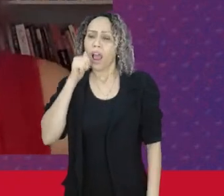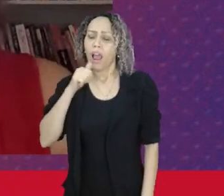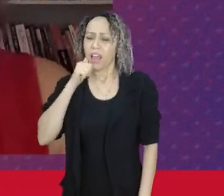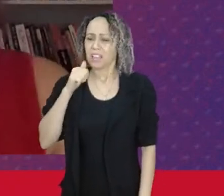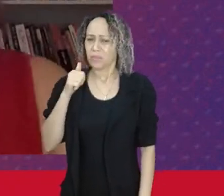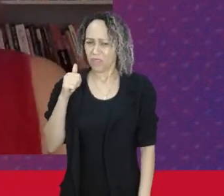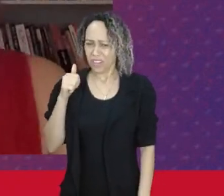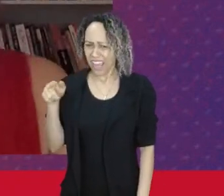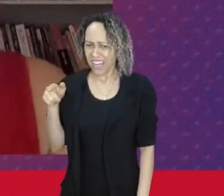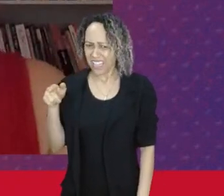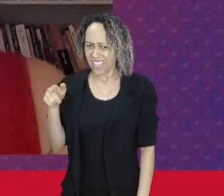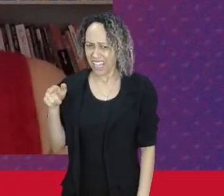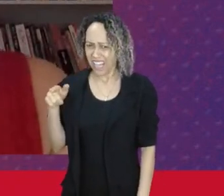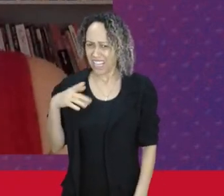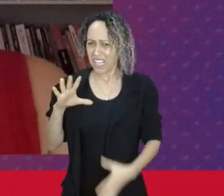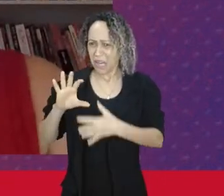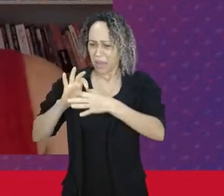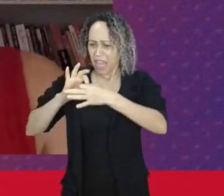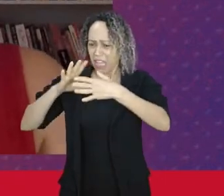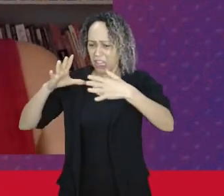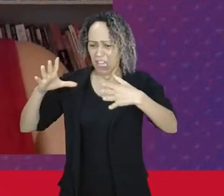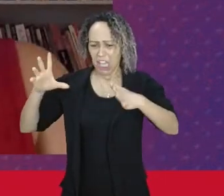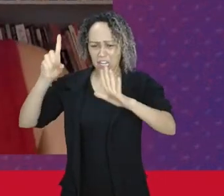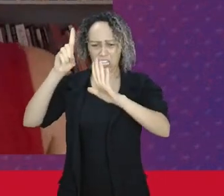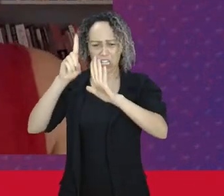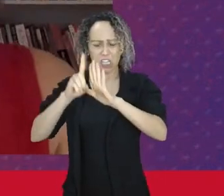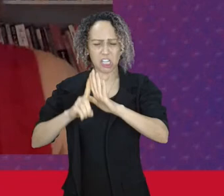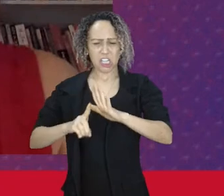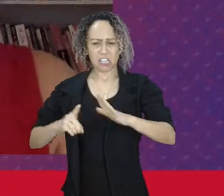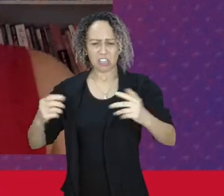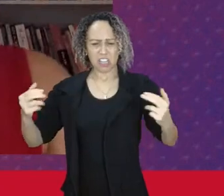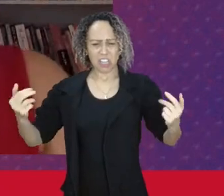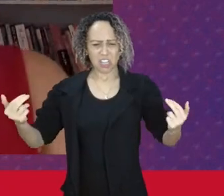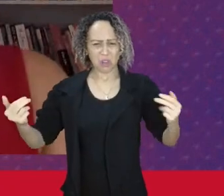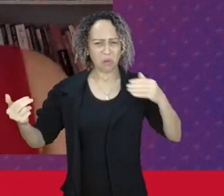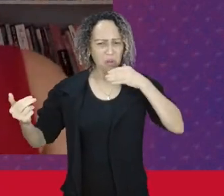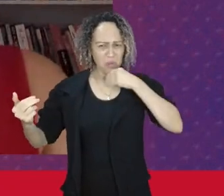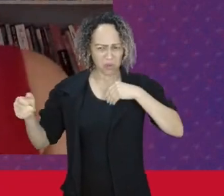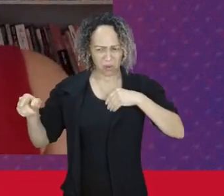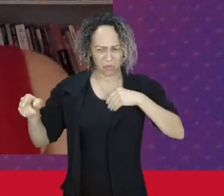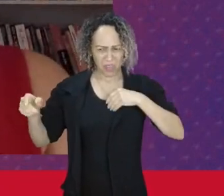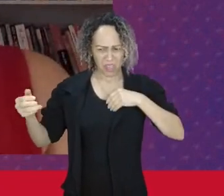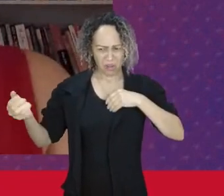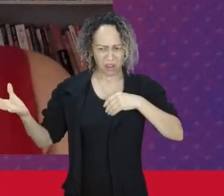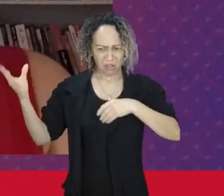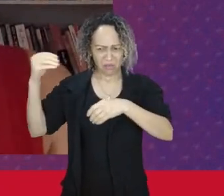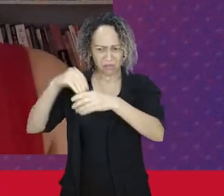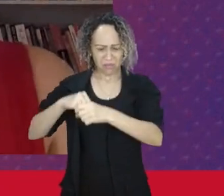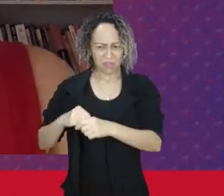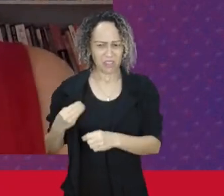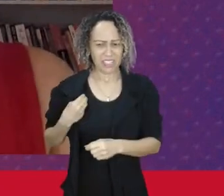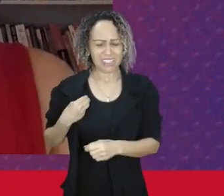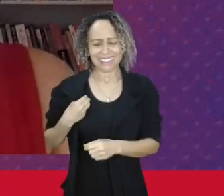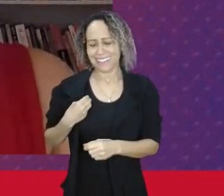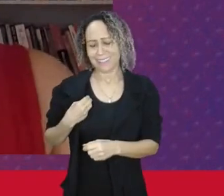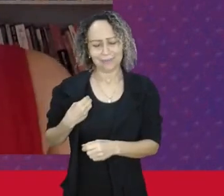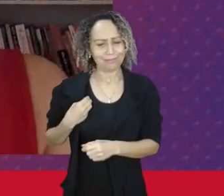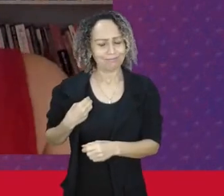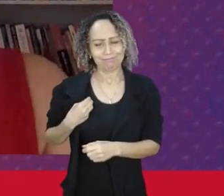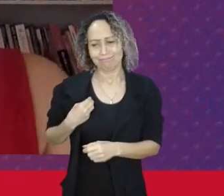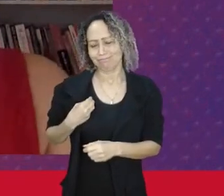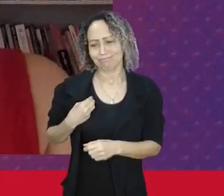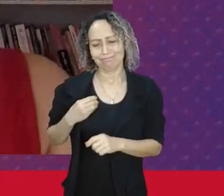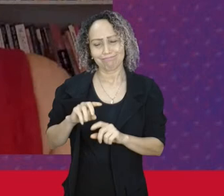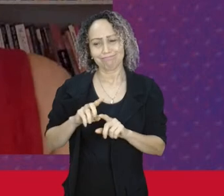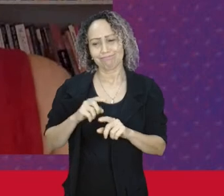as cidades. Né, a gente tem uma pequeníssima representação ainda no Brasil de mulheres